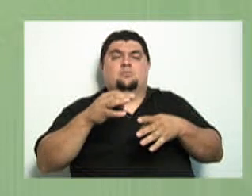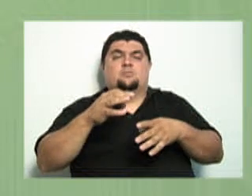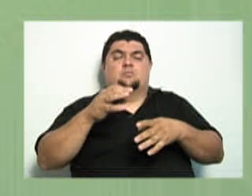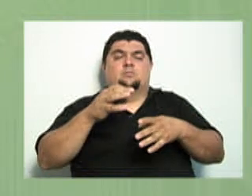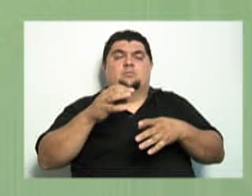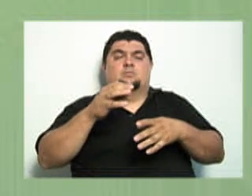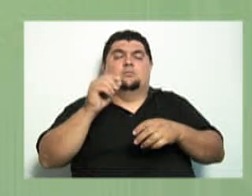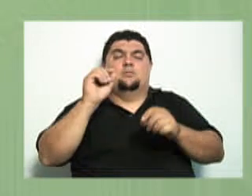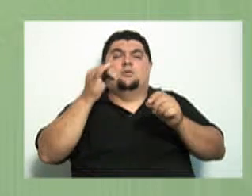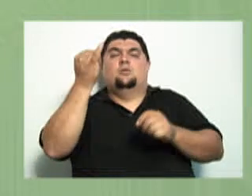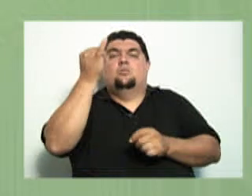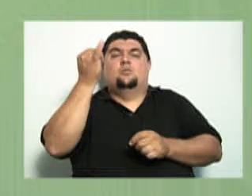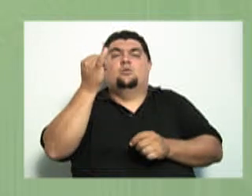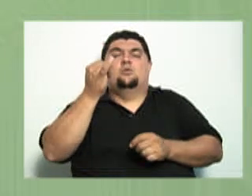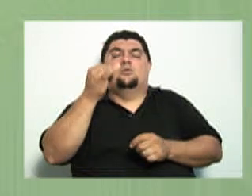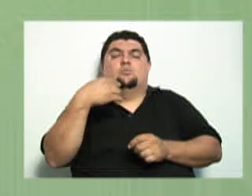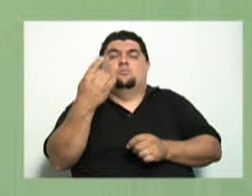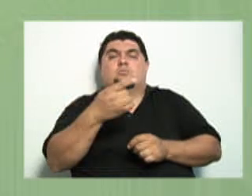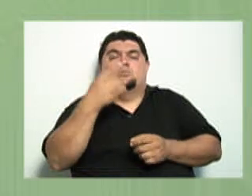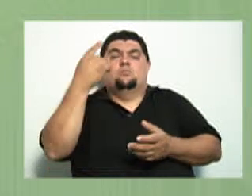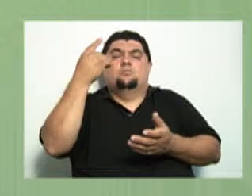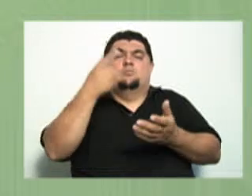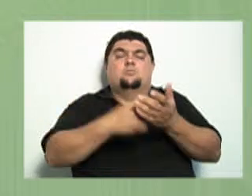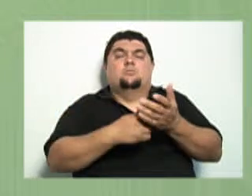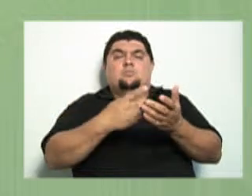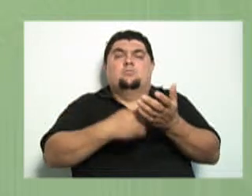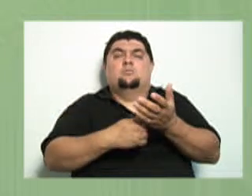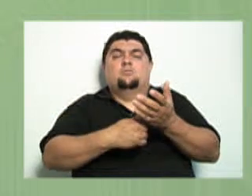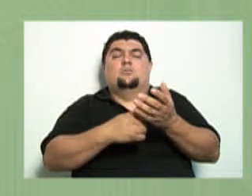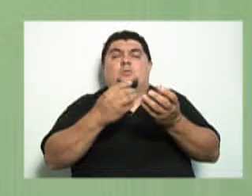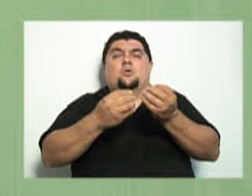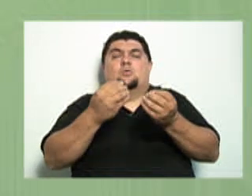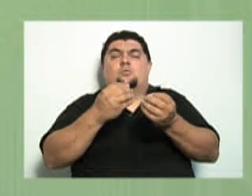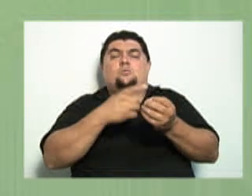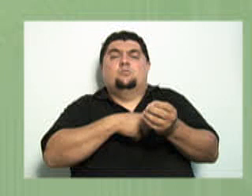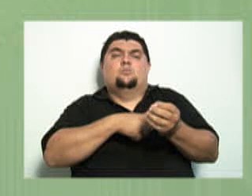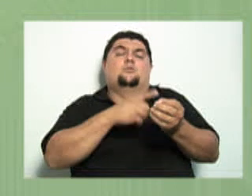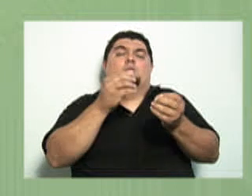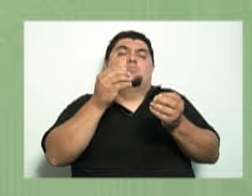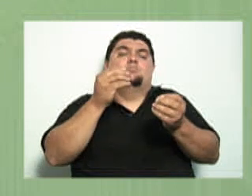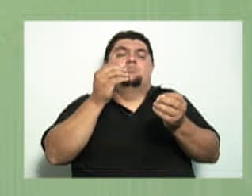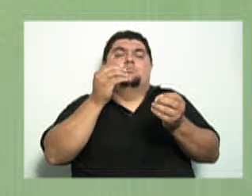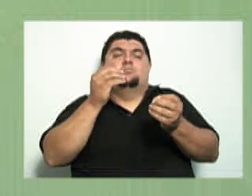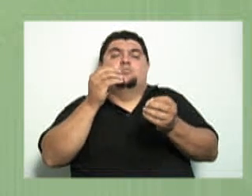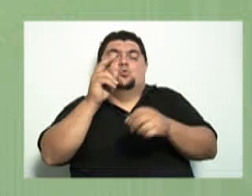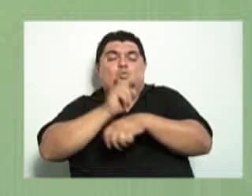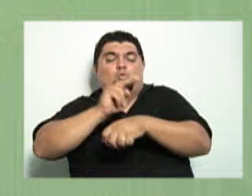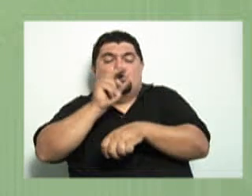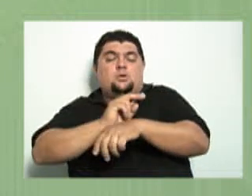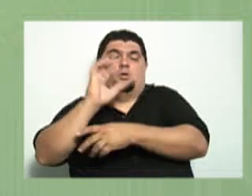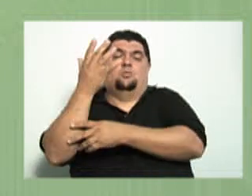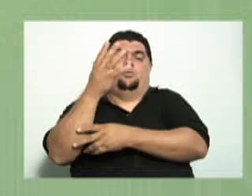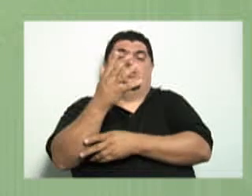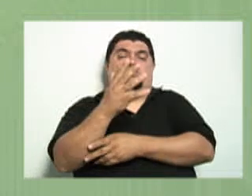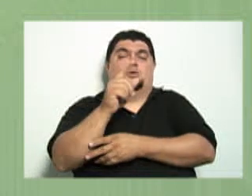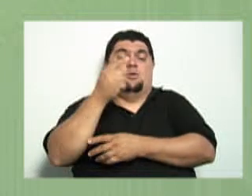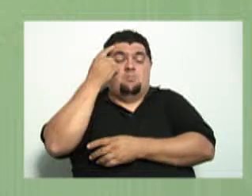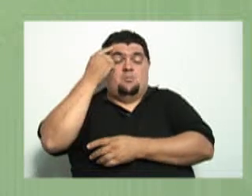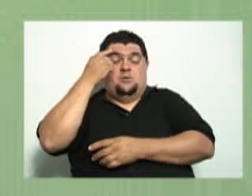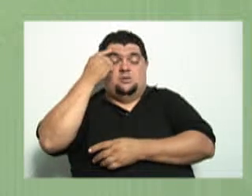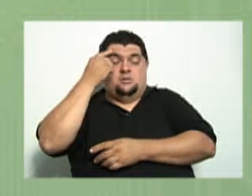importante considerar o nosso compromisso com a preservação do meio ambiente. A questão aqui é pensar nas